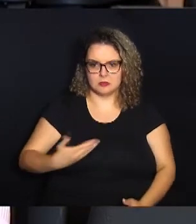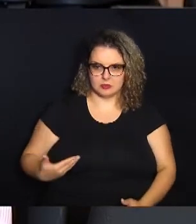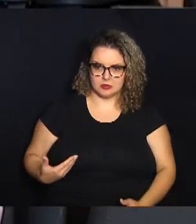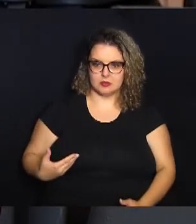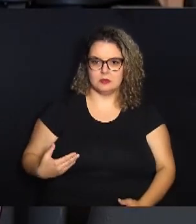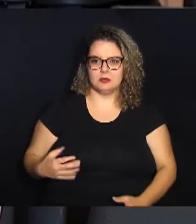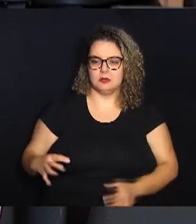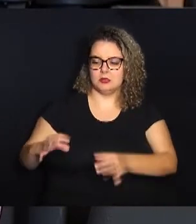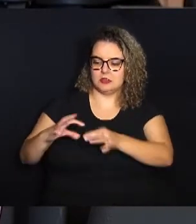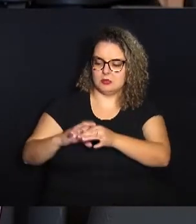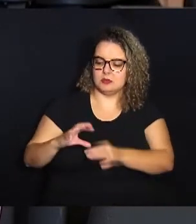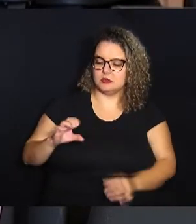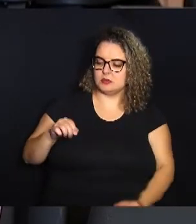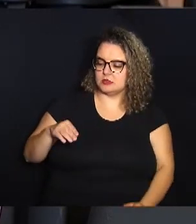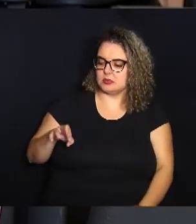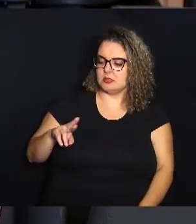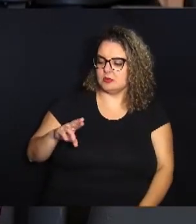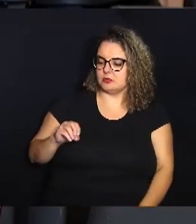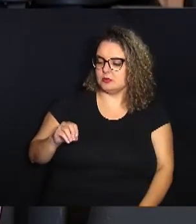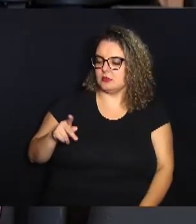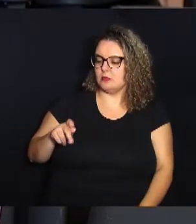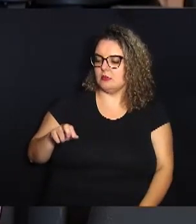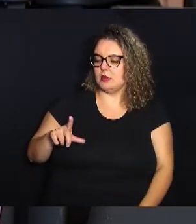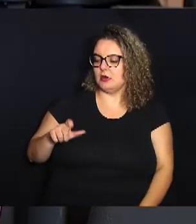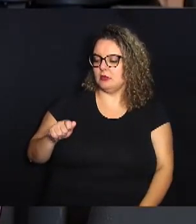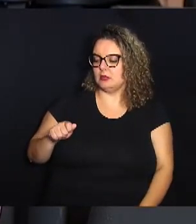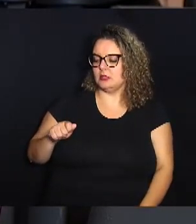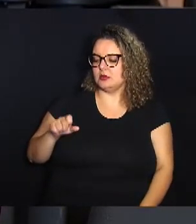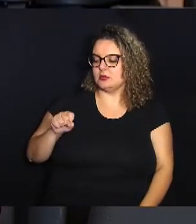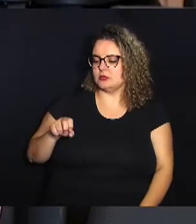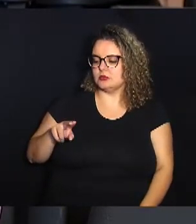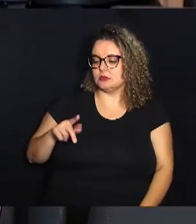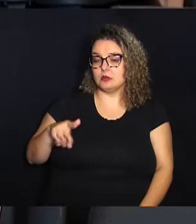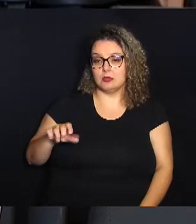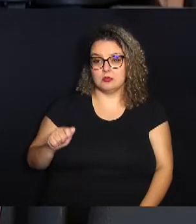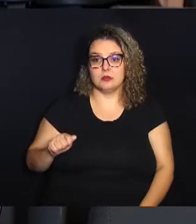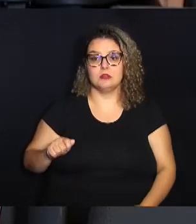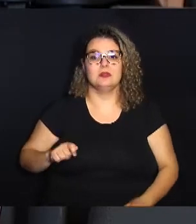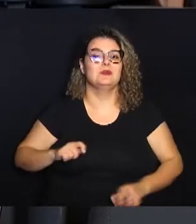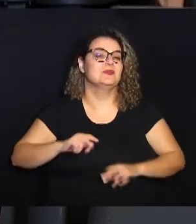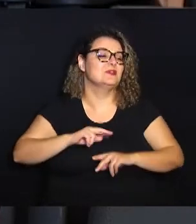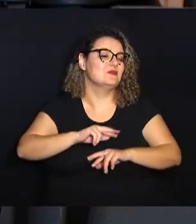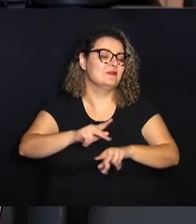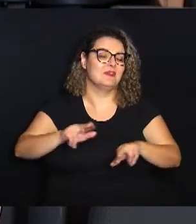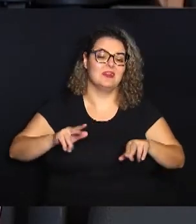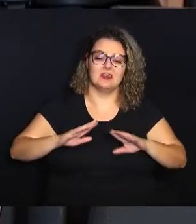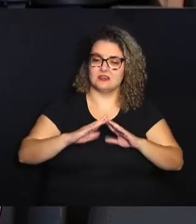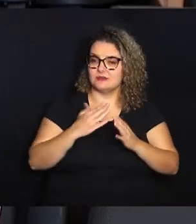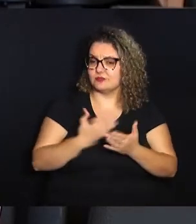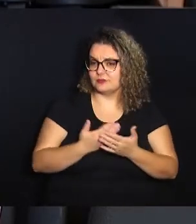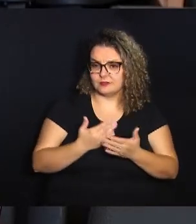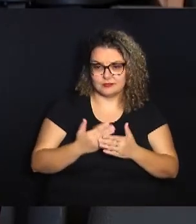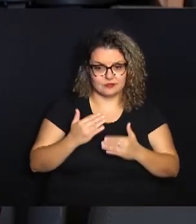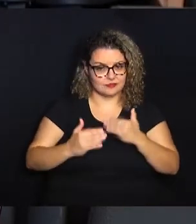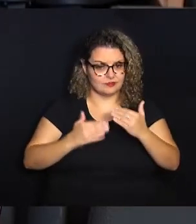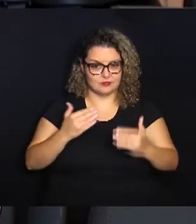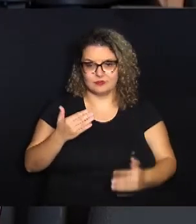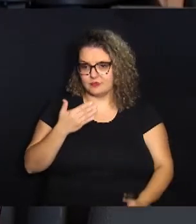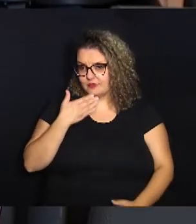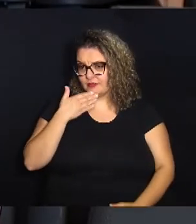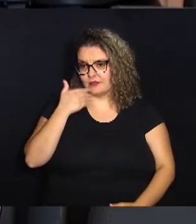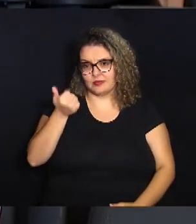Paula Souza, e nós temos várias escolas cujo desempenho é muito